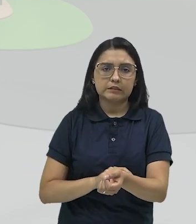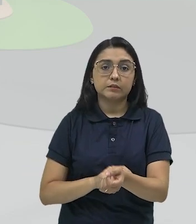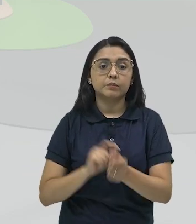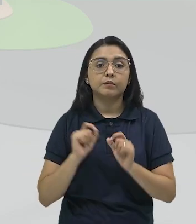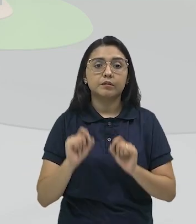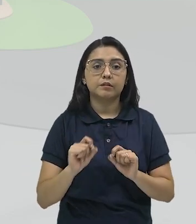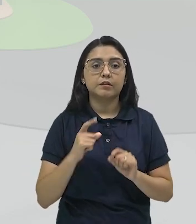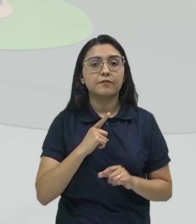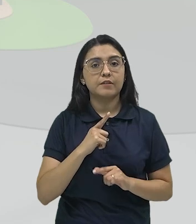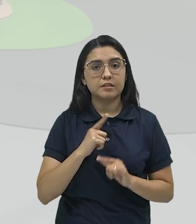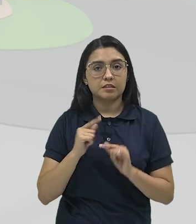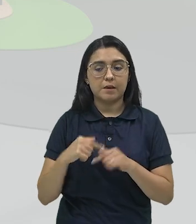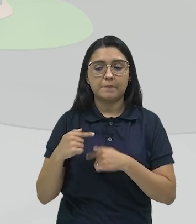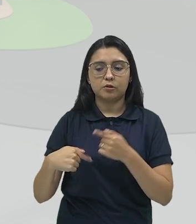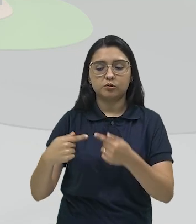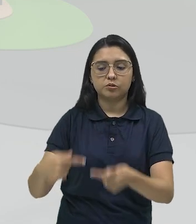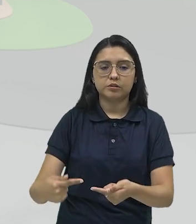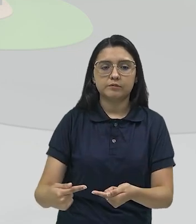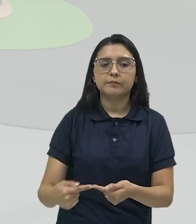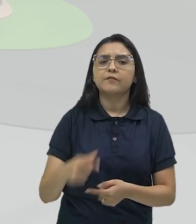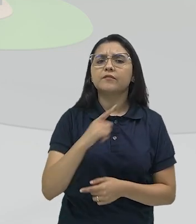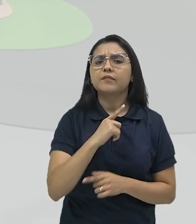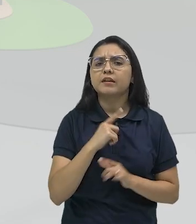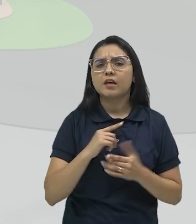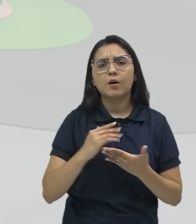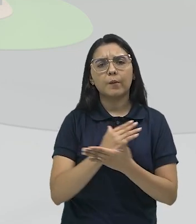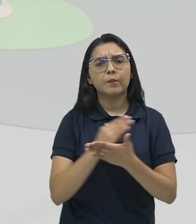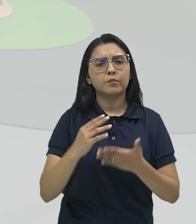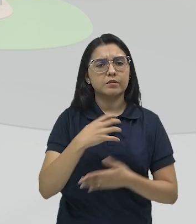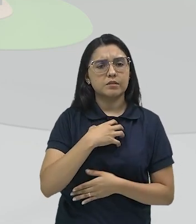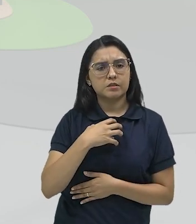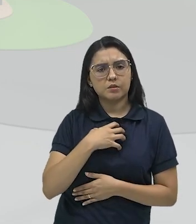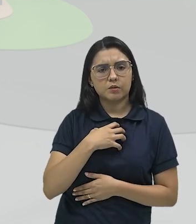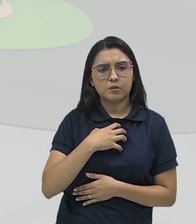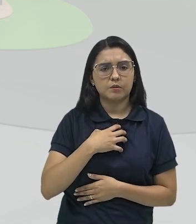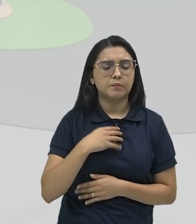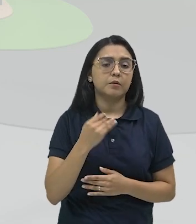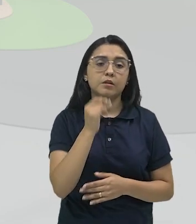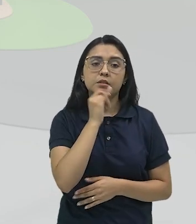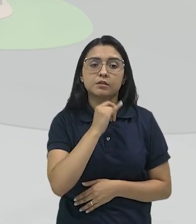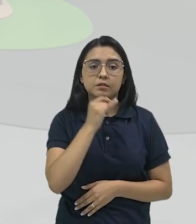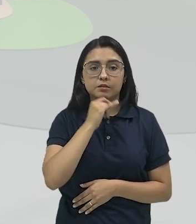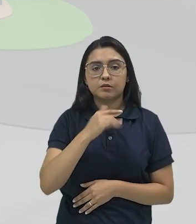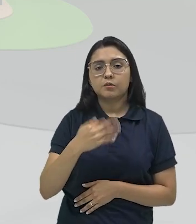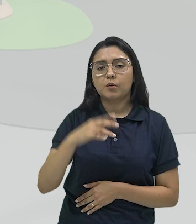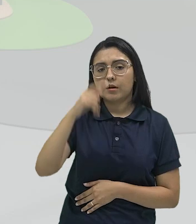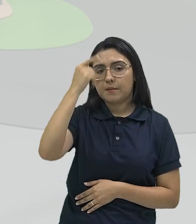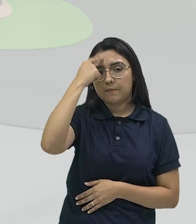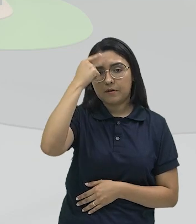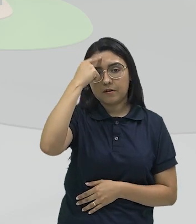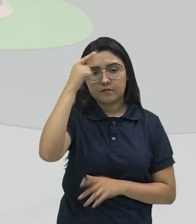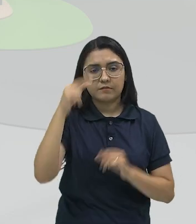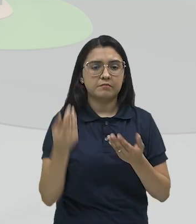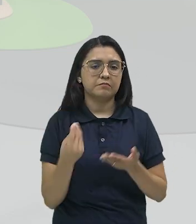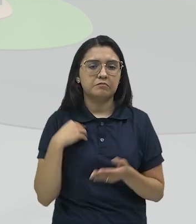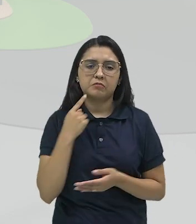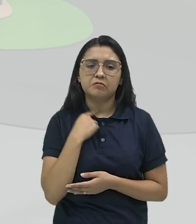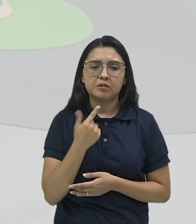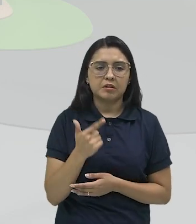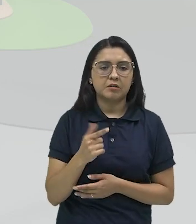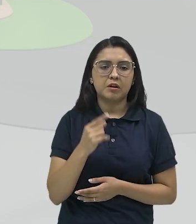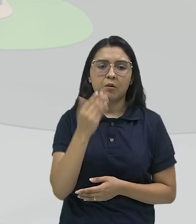ele vai se reproduzir. E aí ela vai ter alguns sintomas dessa doença, como por exemplo, dor de cabeça, falta de